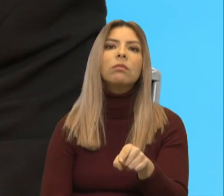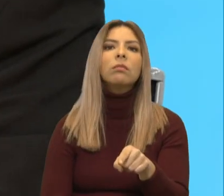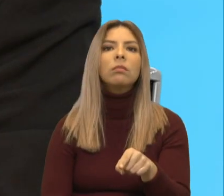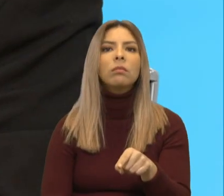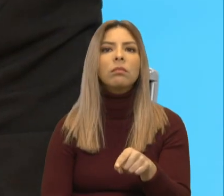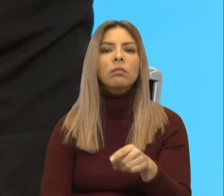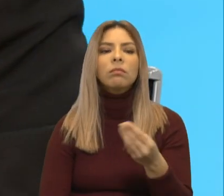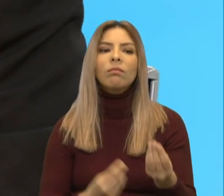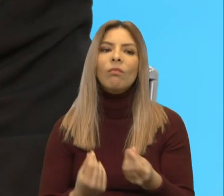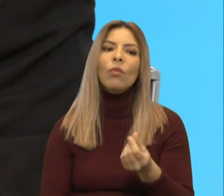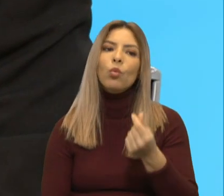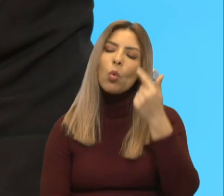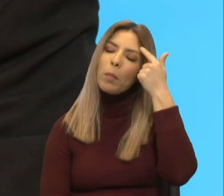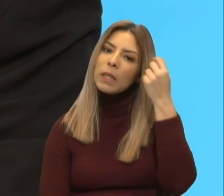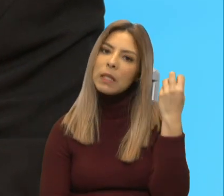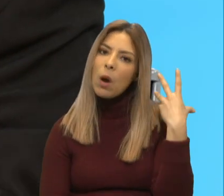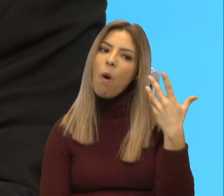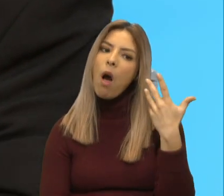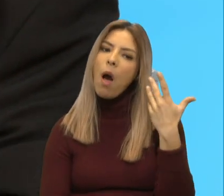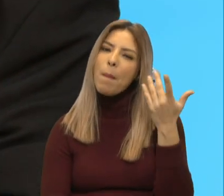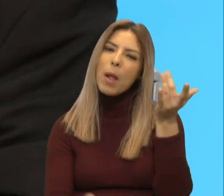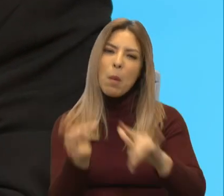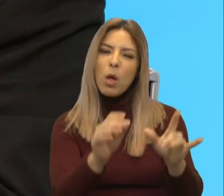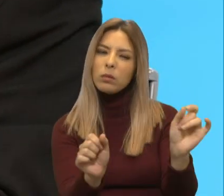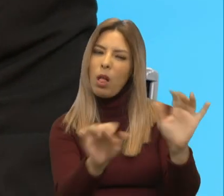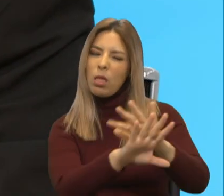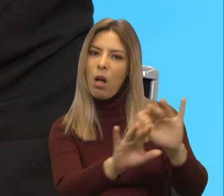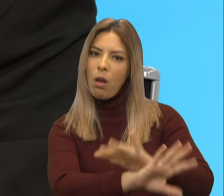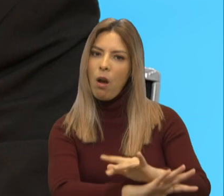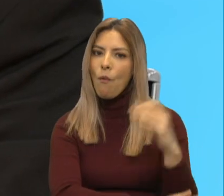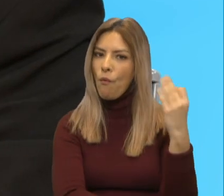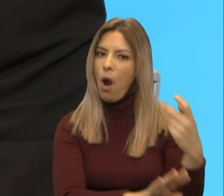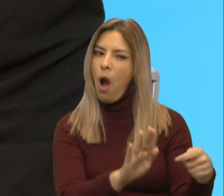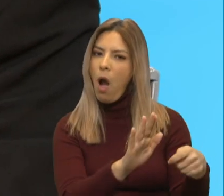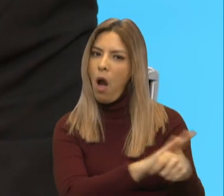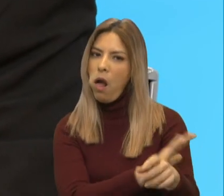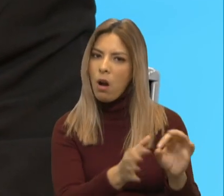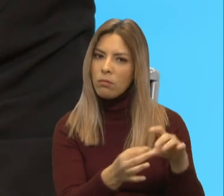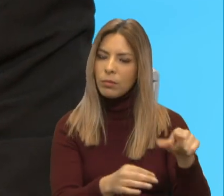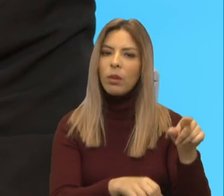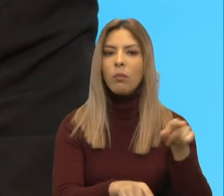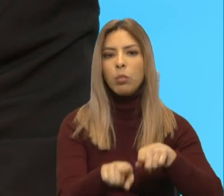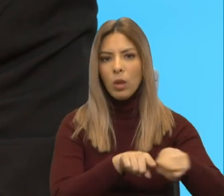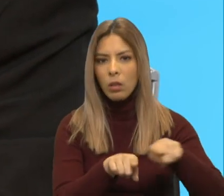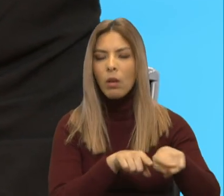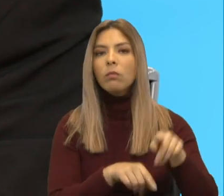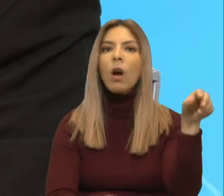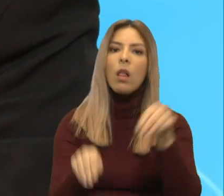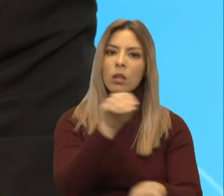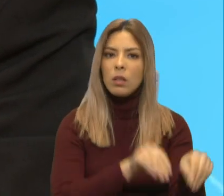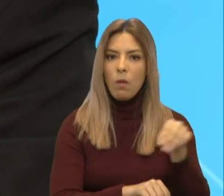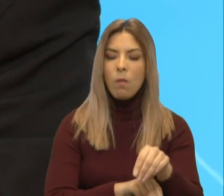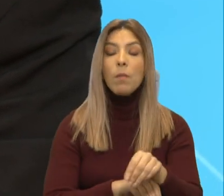a compreensão de que houve manipulação eleitoral, mas também um protesto contra a situação económica e social das pessoas. Isso